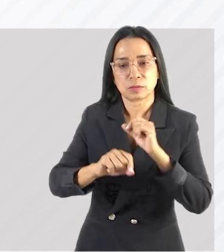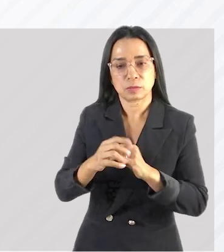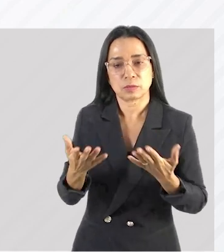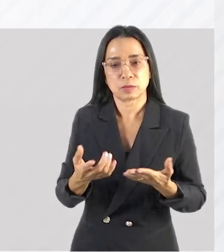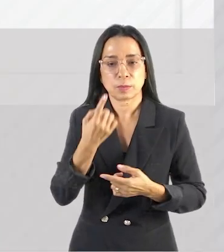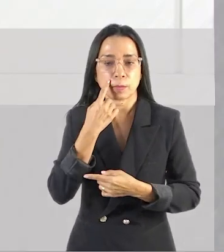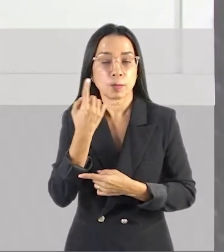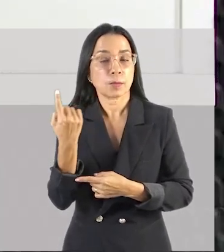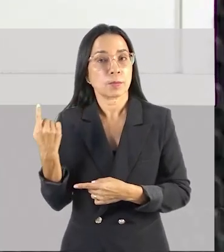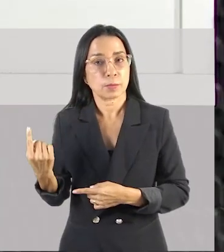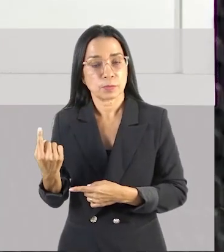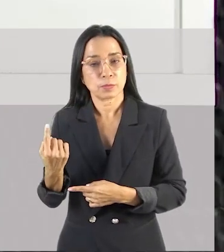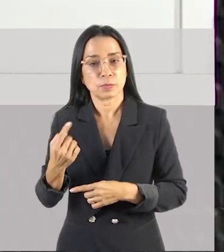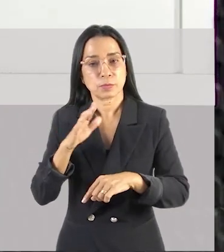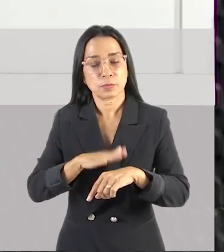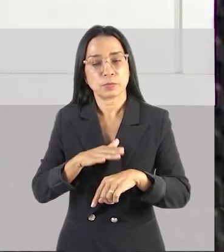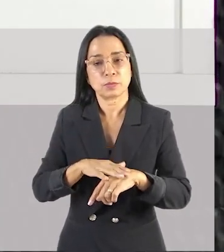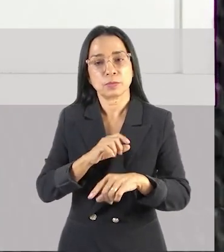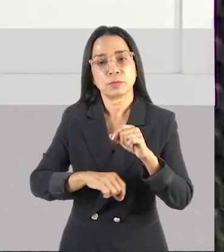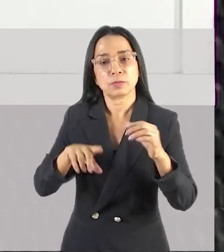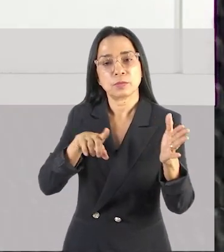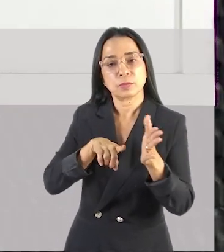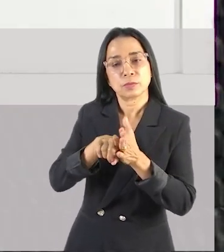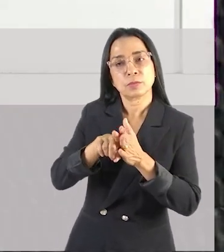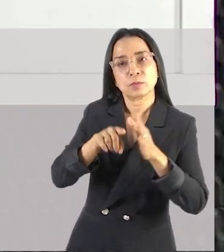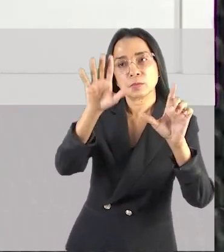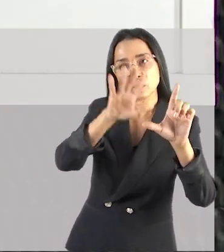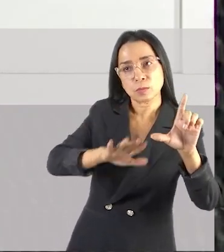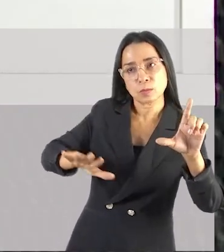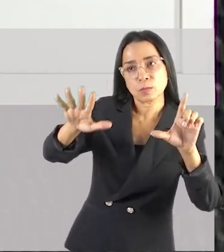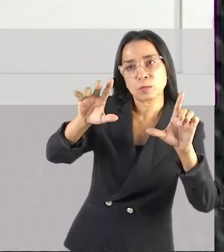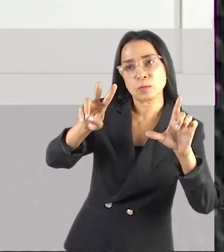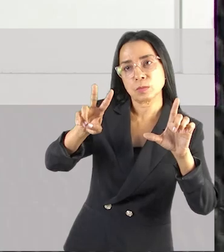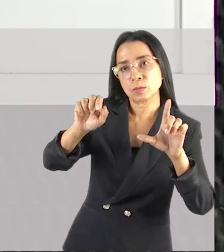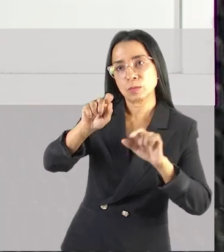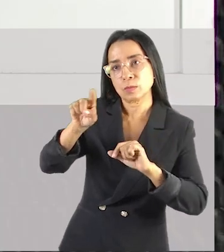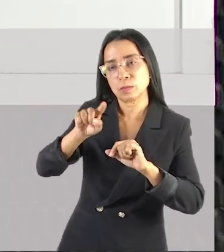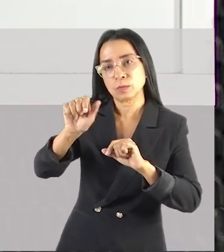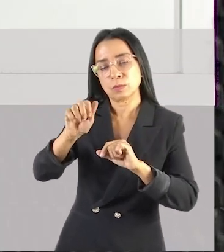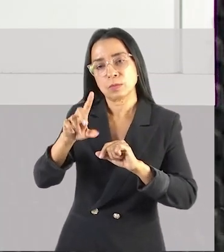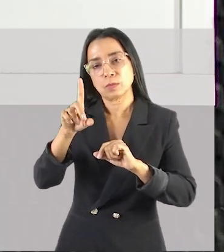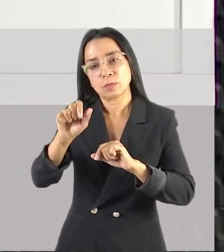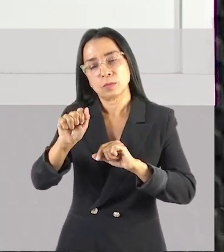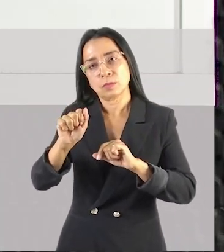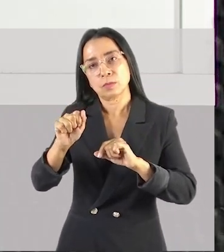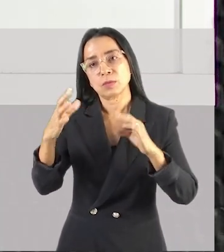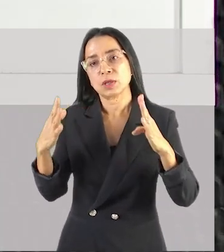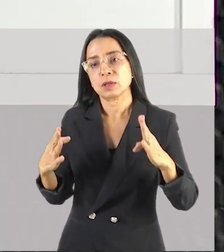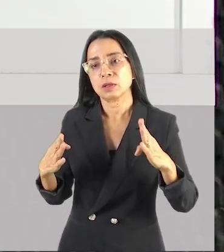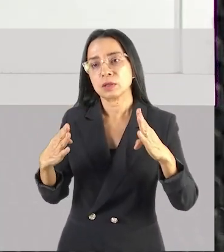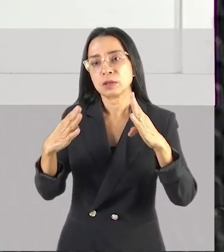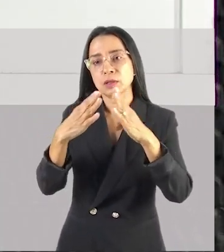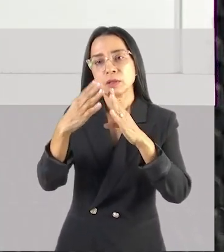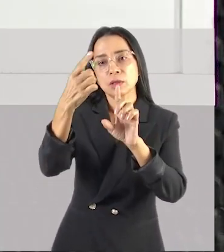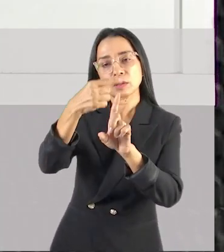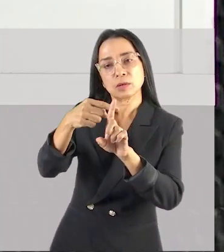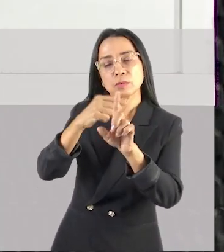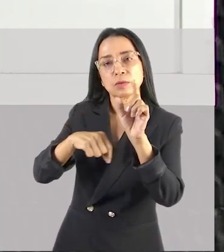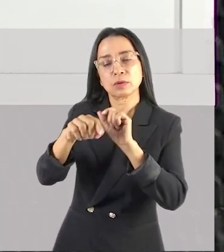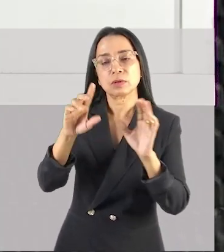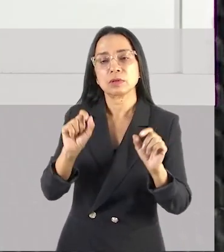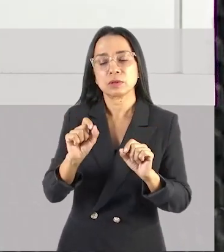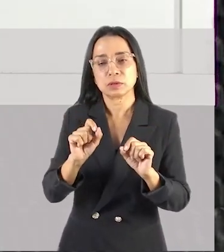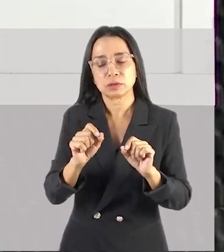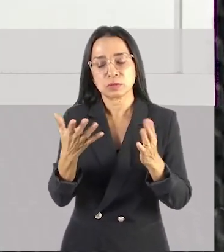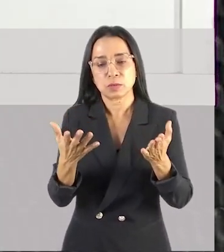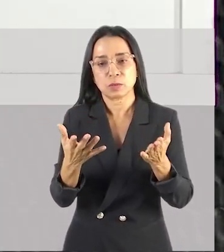olha só. Essa aqui nós chamamos de questão de área vazada, né? Você tem um templo religioso na forma de um triângulo